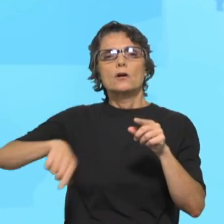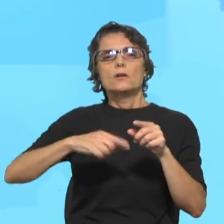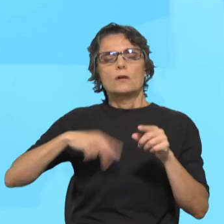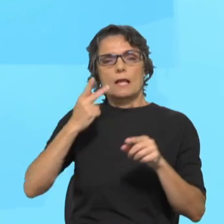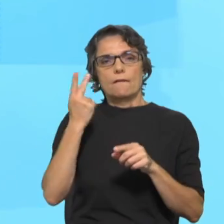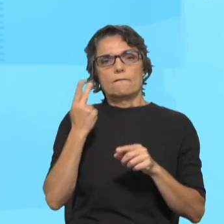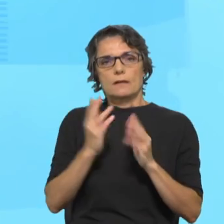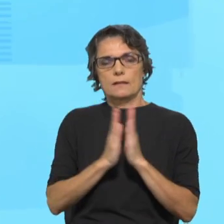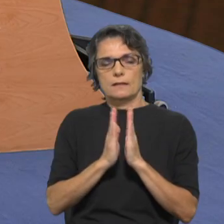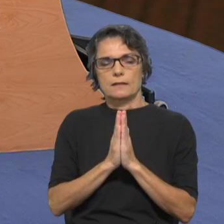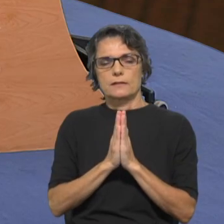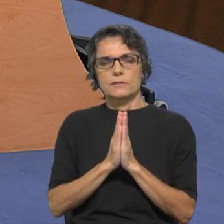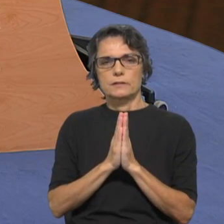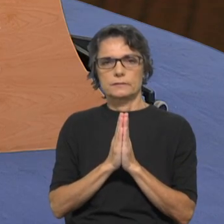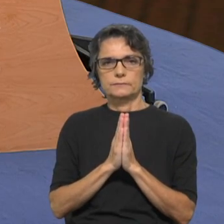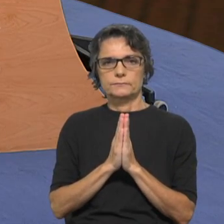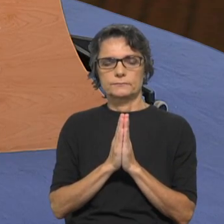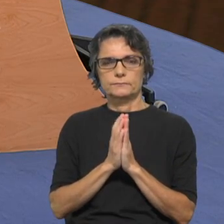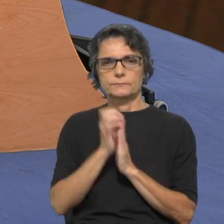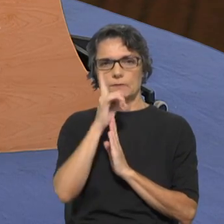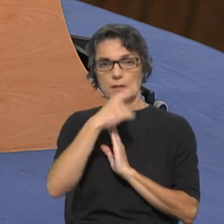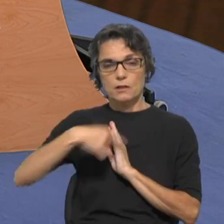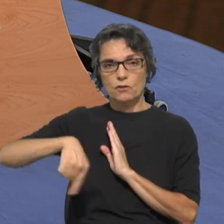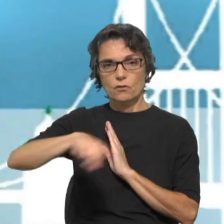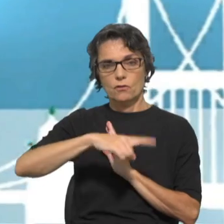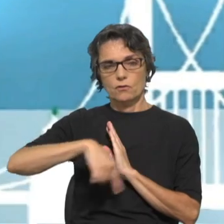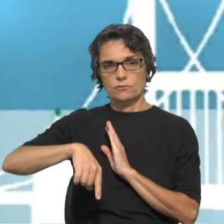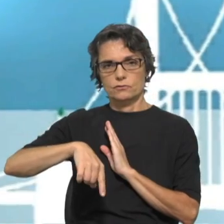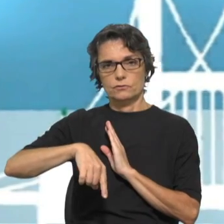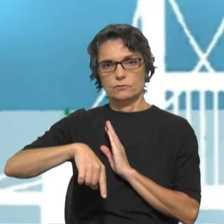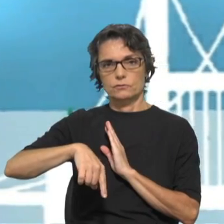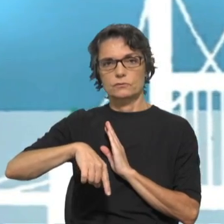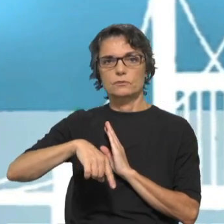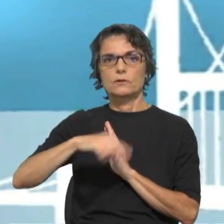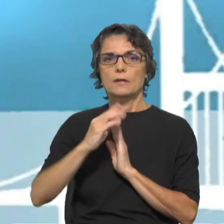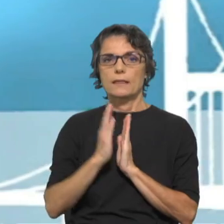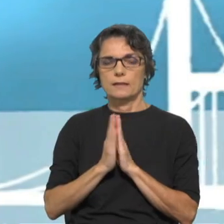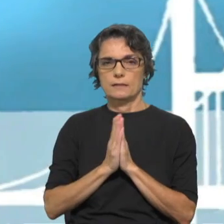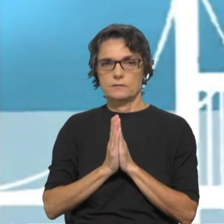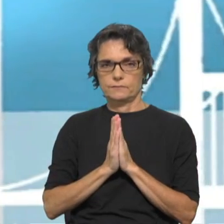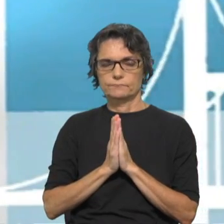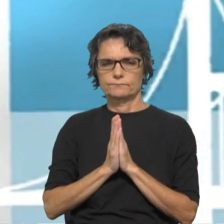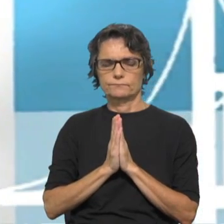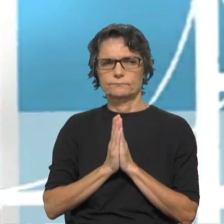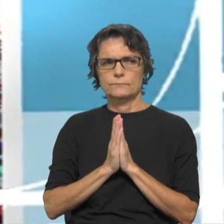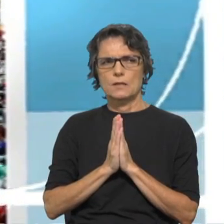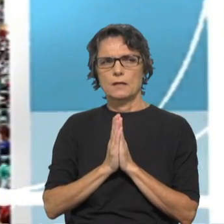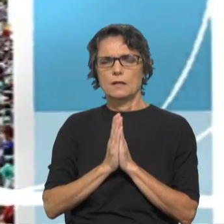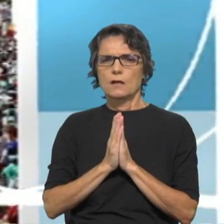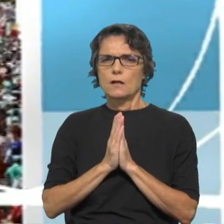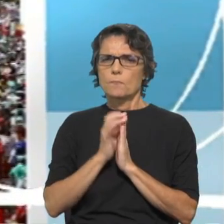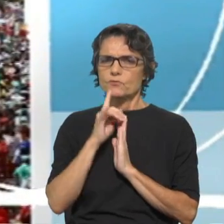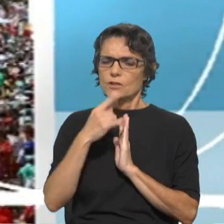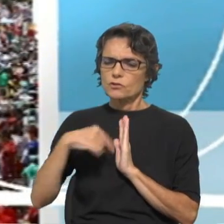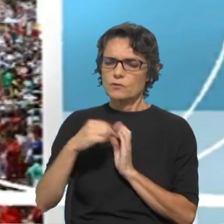paroquial, quem é que somos nós na igreja e como podemos fazer parte e como é que podemos fazer mais. A ideia é essa,